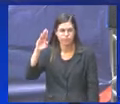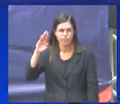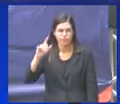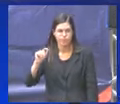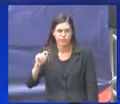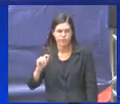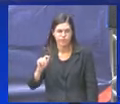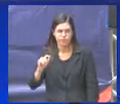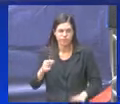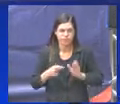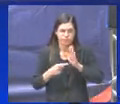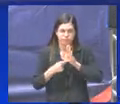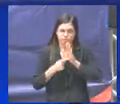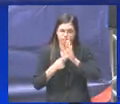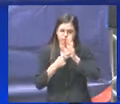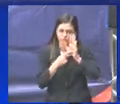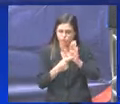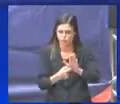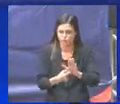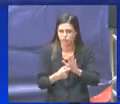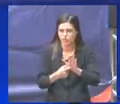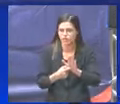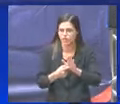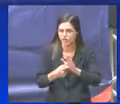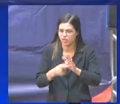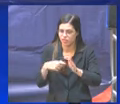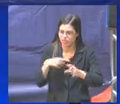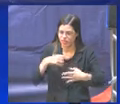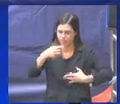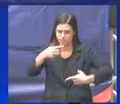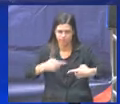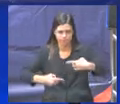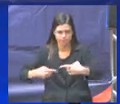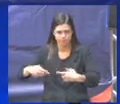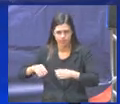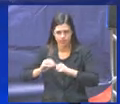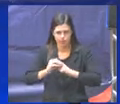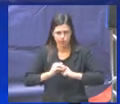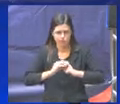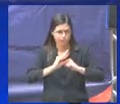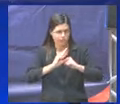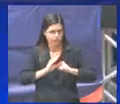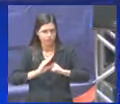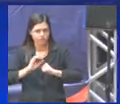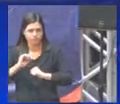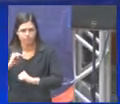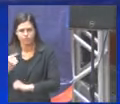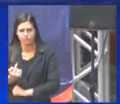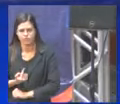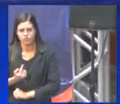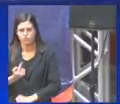é trazer esse debate, trazer esse conhecimento para que nós